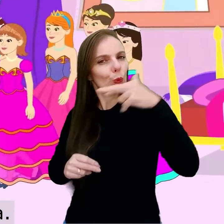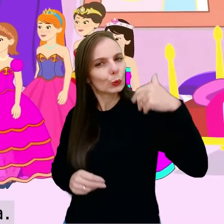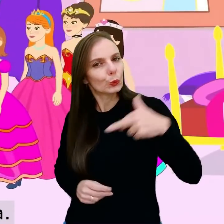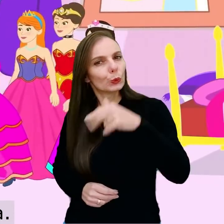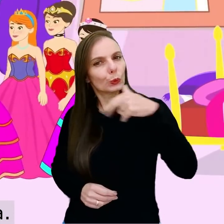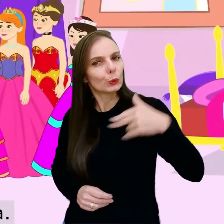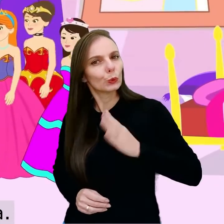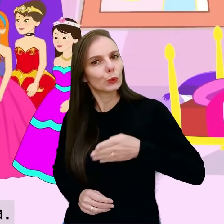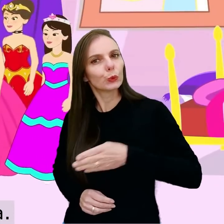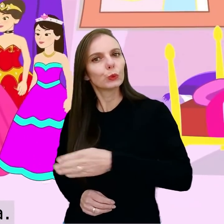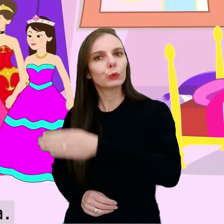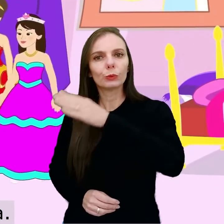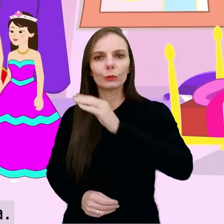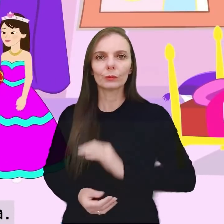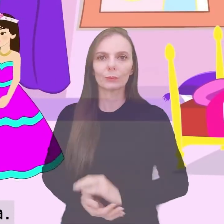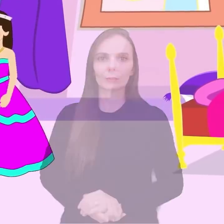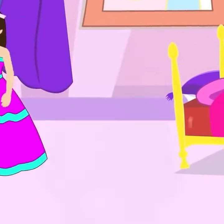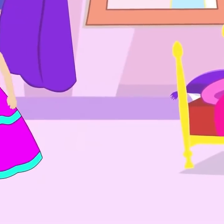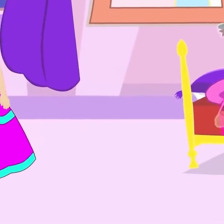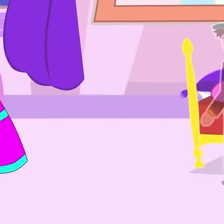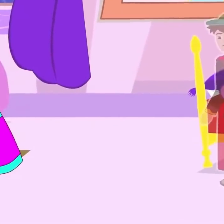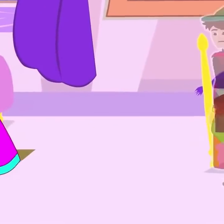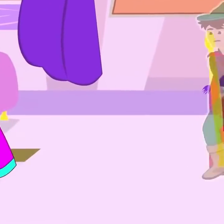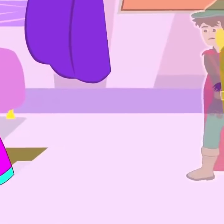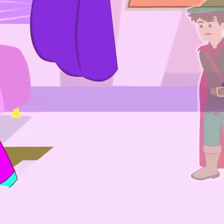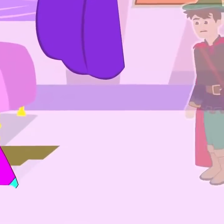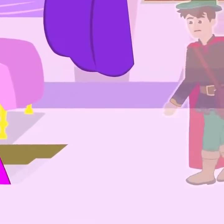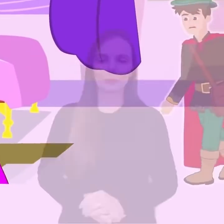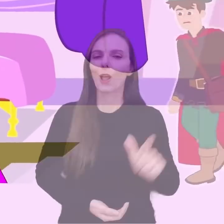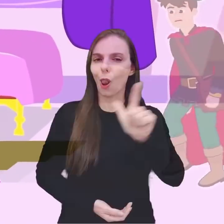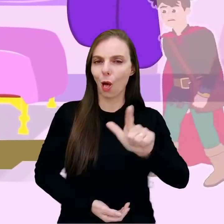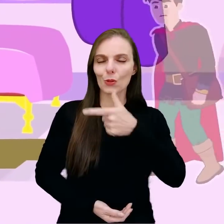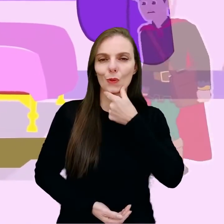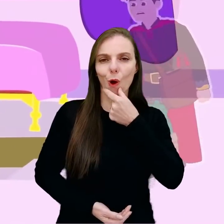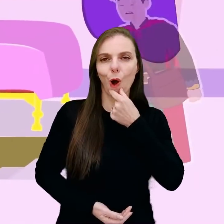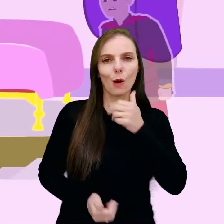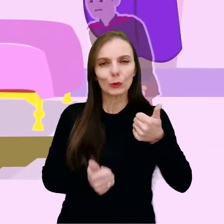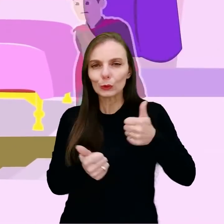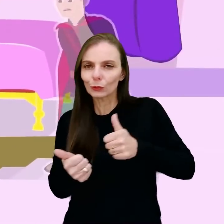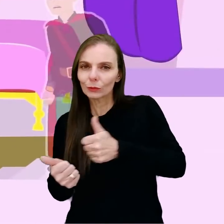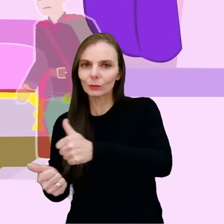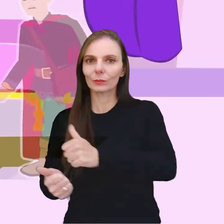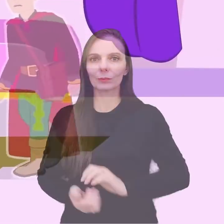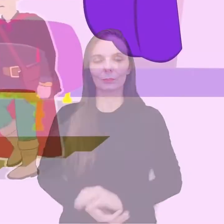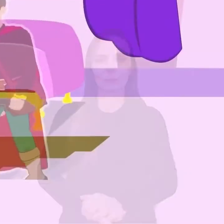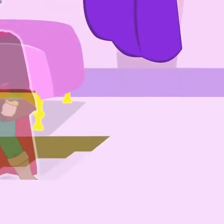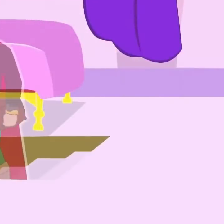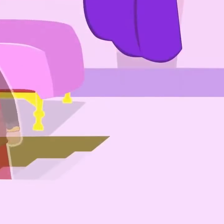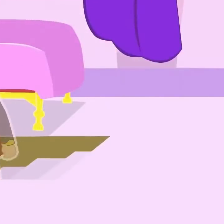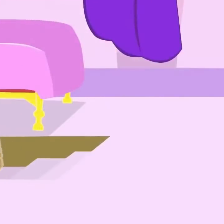entraram todas na passagem secreta. E é claro, ele a seguiu.